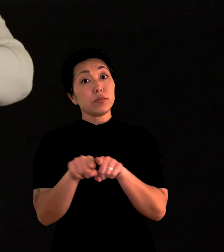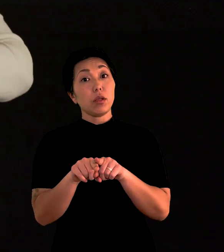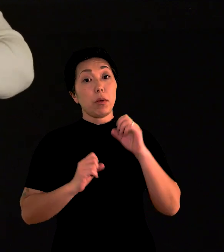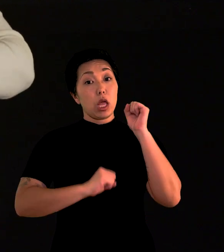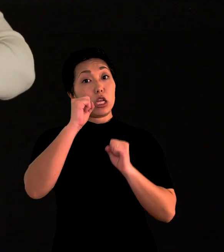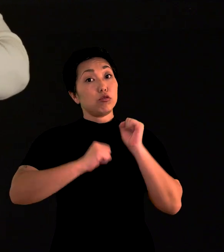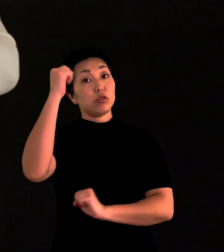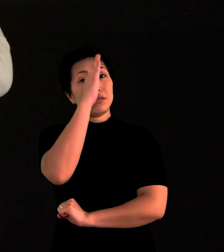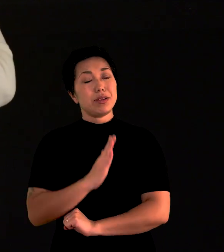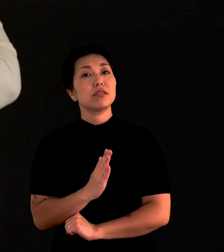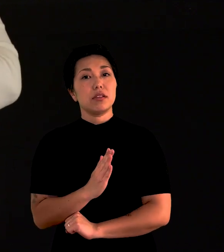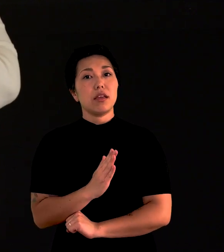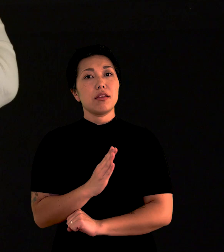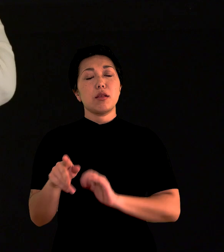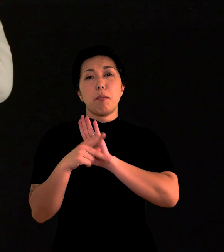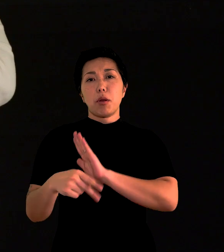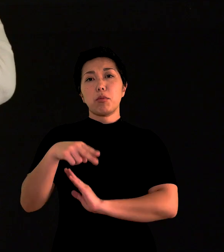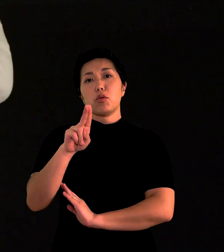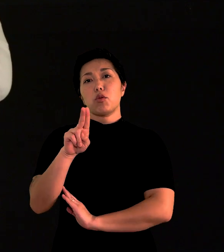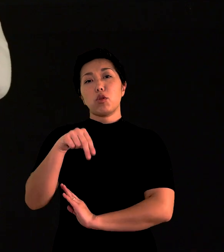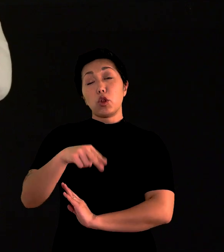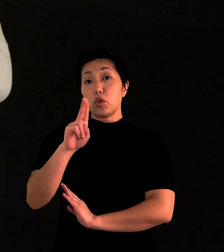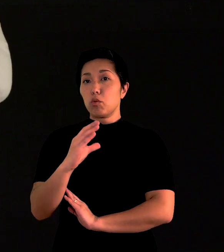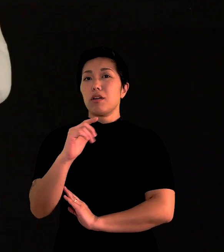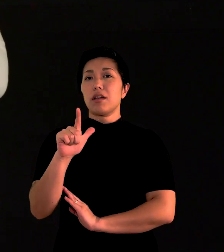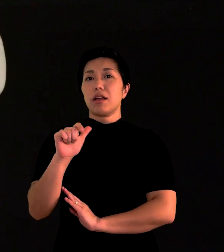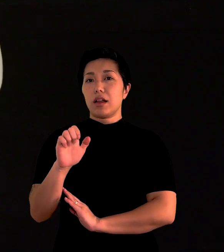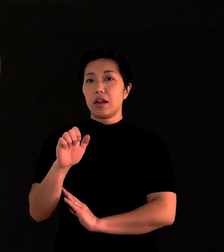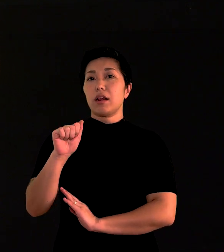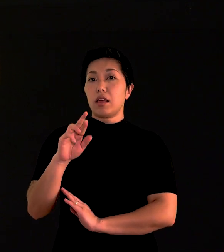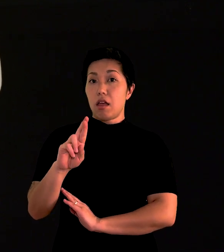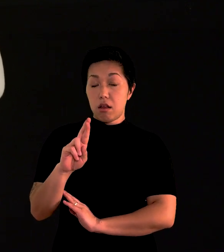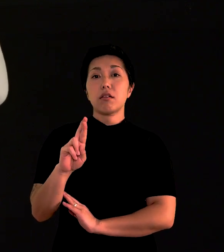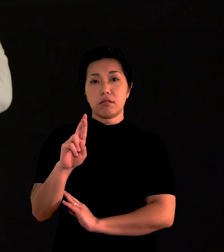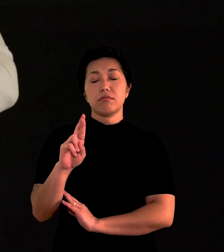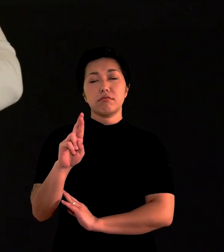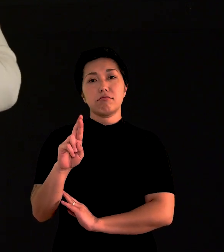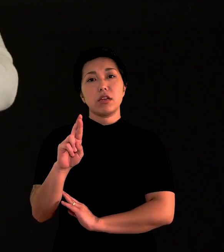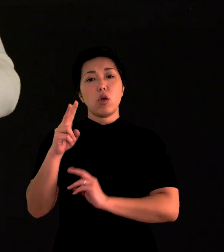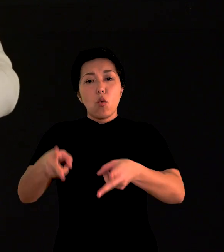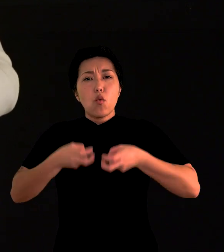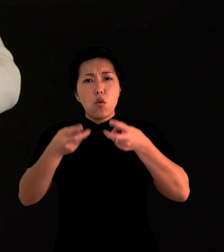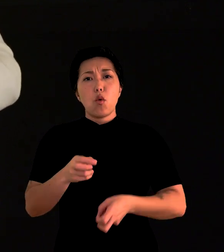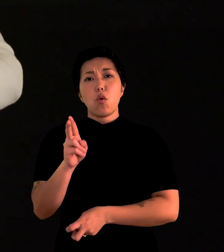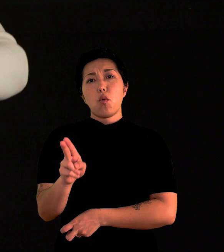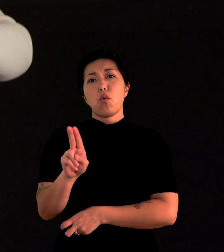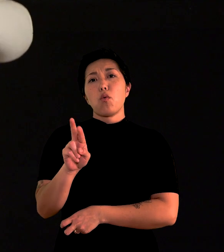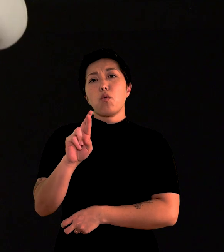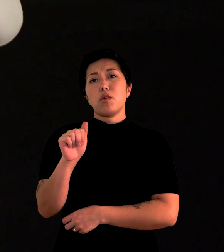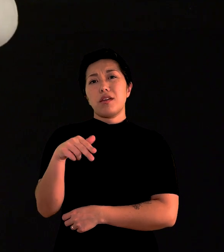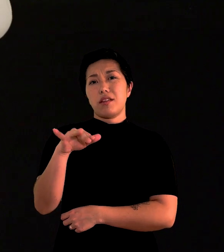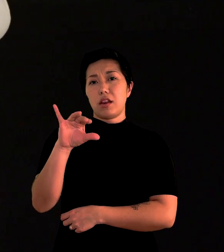e temos a atuação das indústrias, né, brasileiras nucleares, lá, a INB, com a exploração de